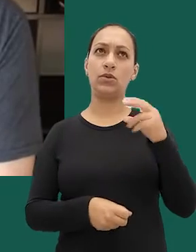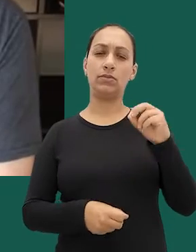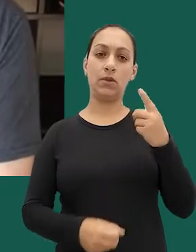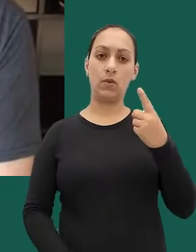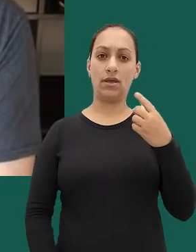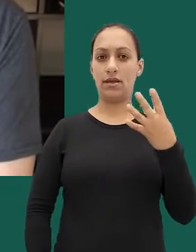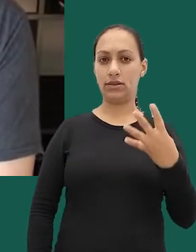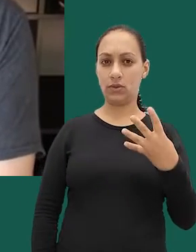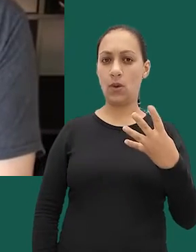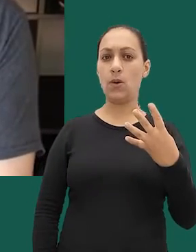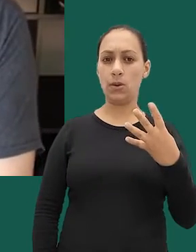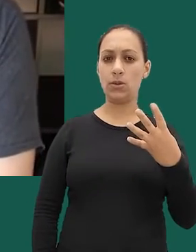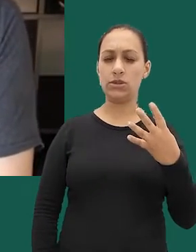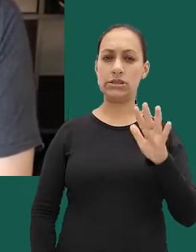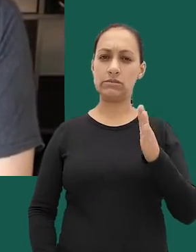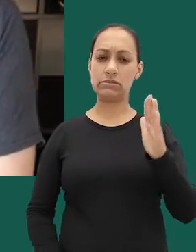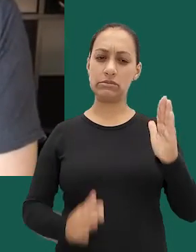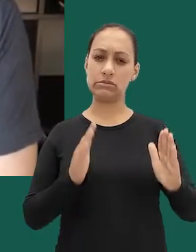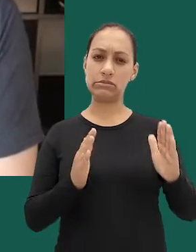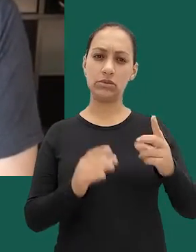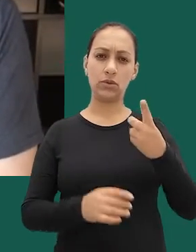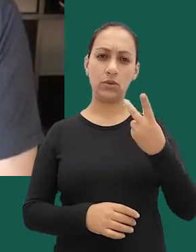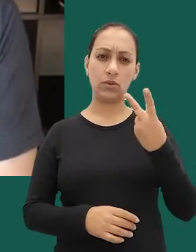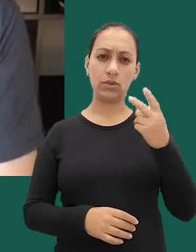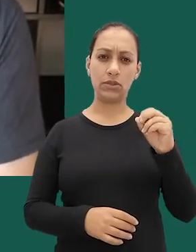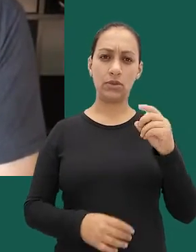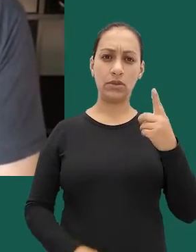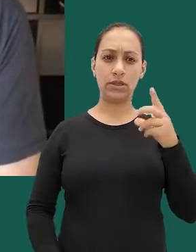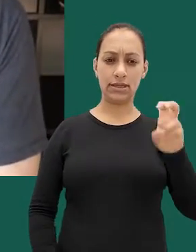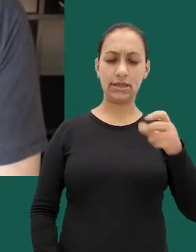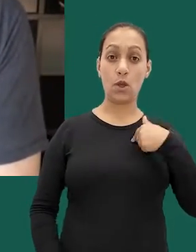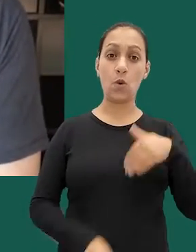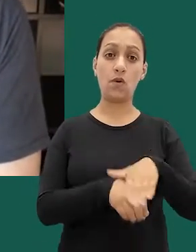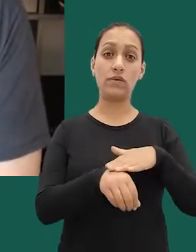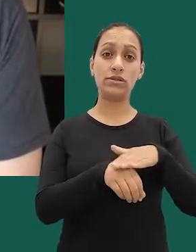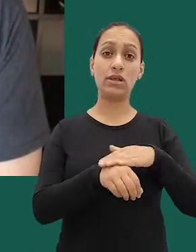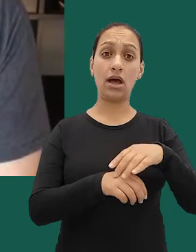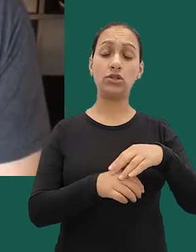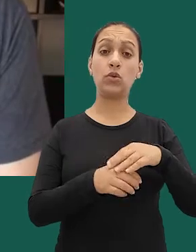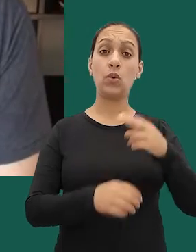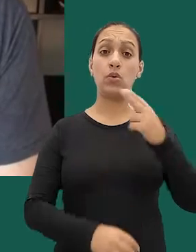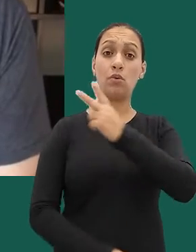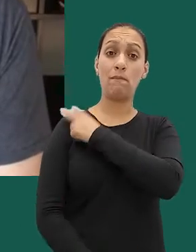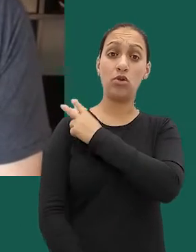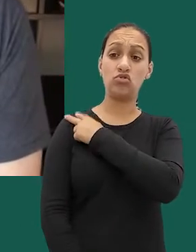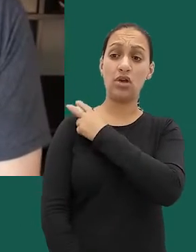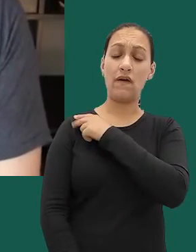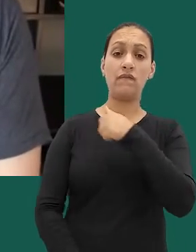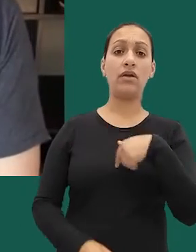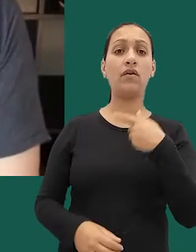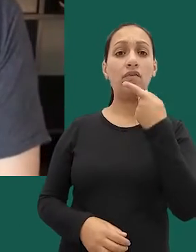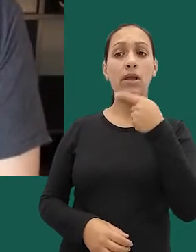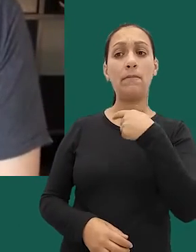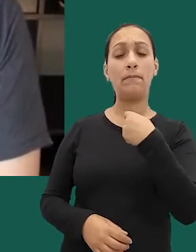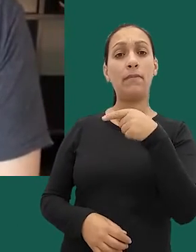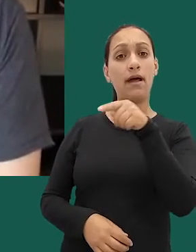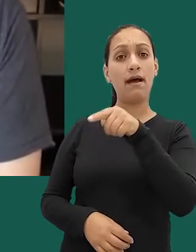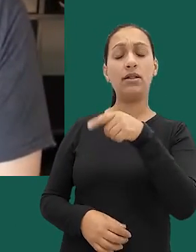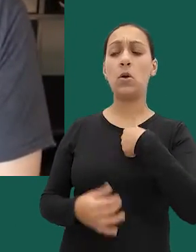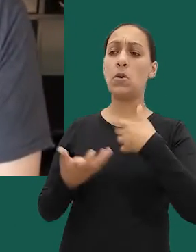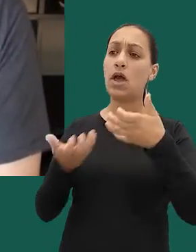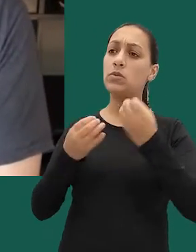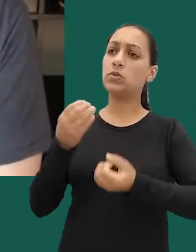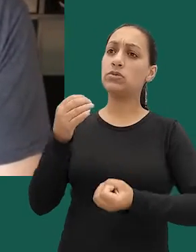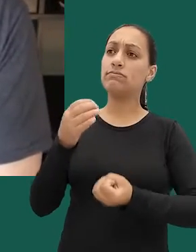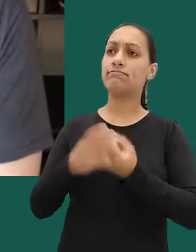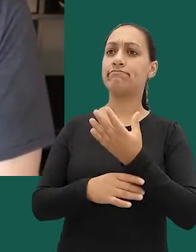2014. Entre 2014 e 2015, eu tinha conversado com o meu chefe na época e disse: eu gostaria de criar uma identidade pública.